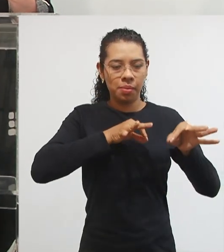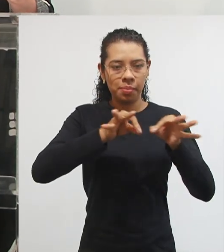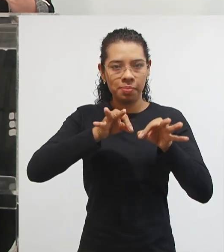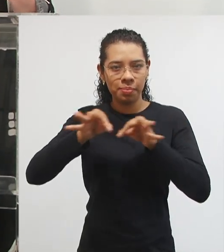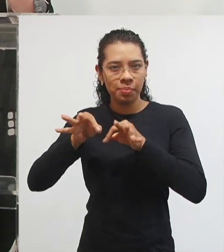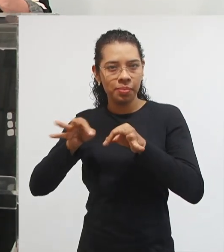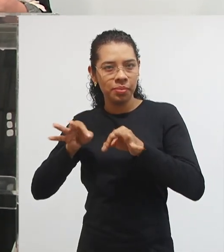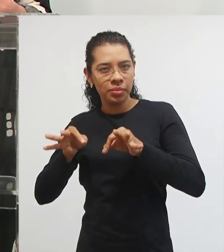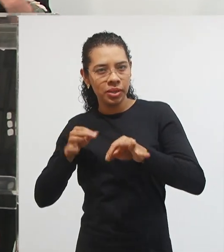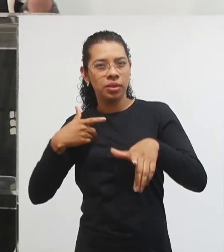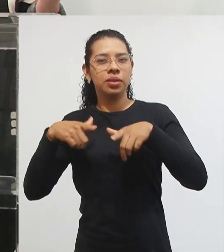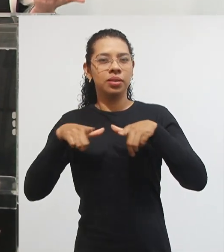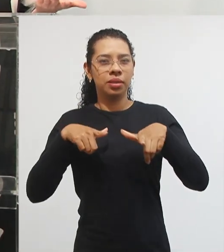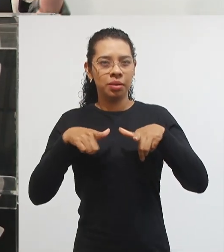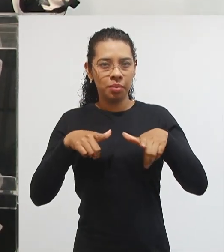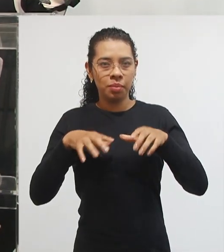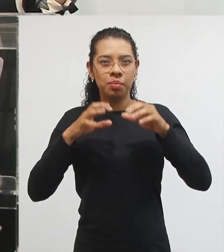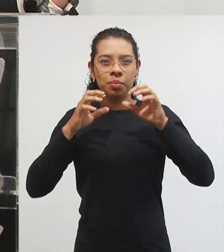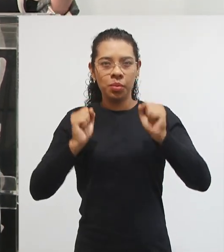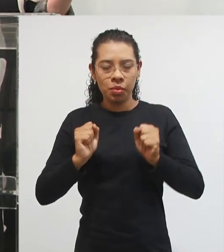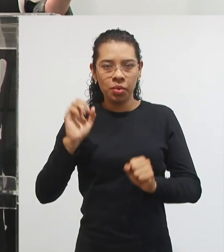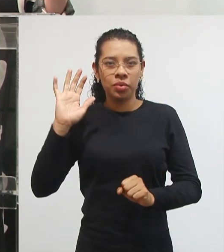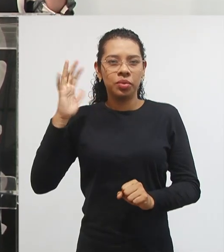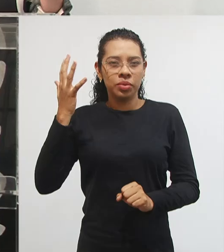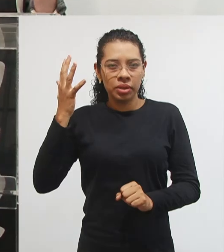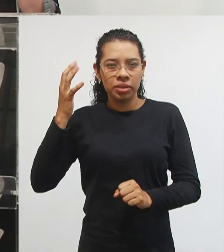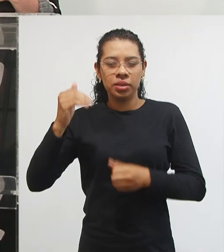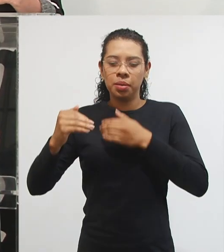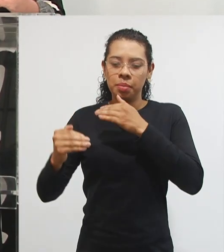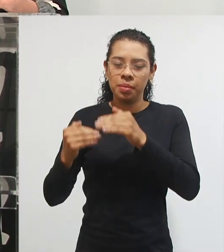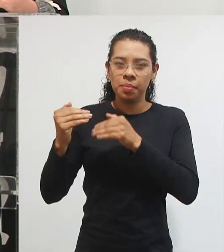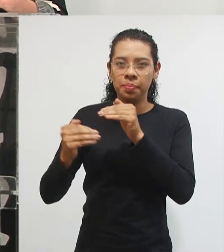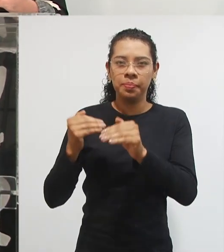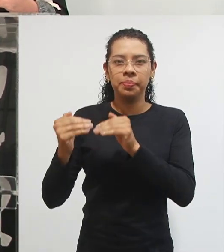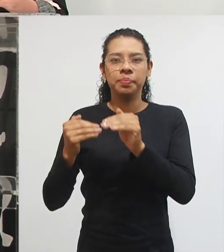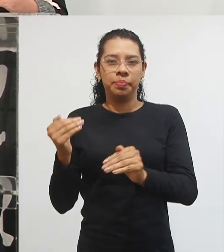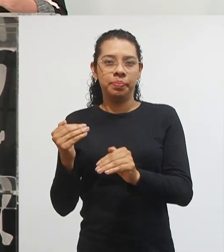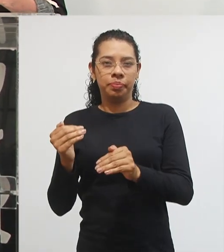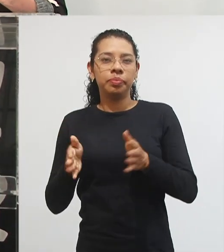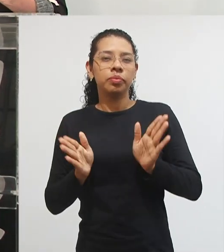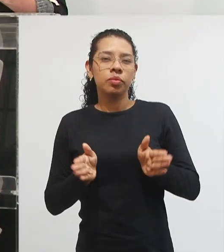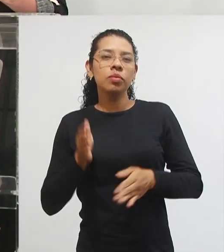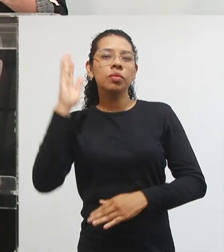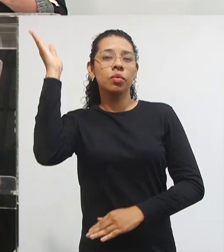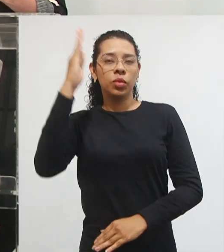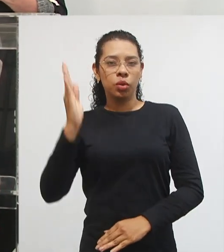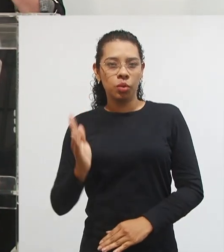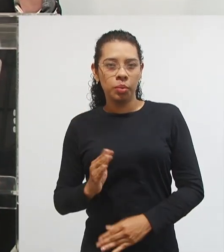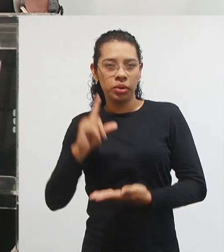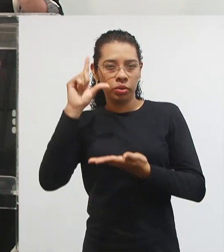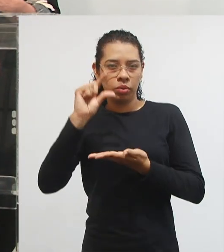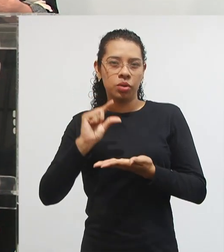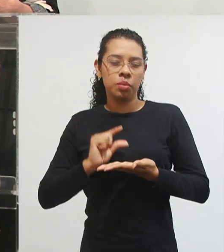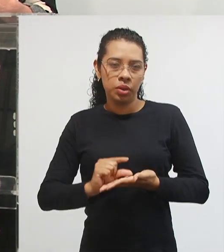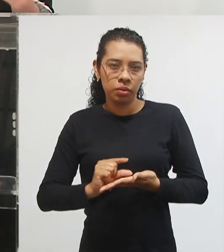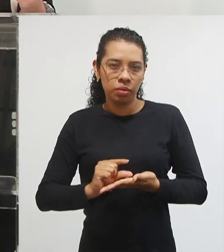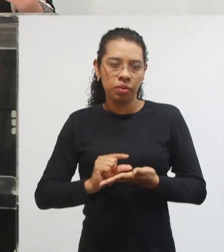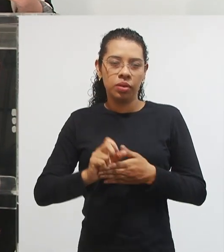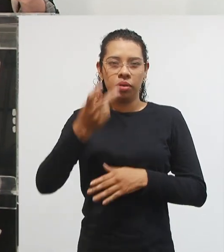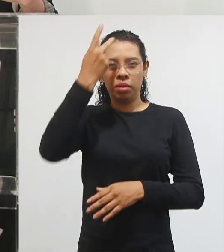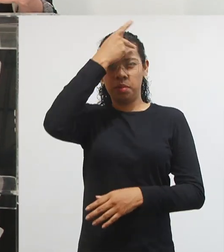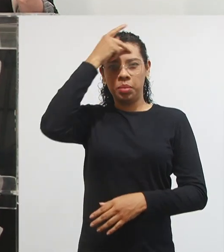um bom tempo, ele funciona. Tanto que nós temos uma diminuição no tabagismo no Brasil nas últimas